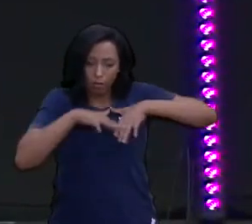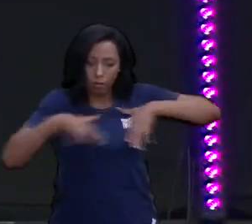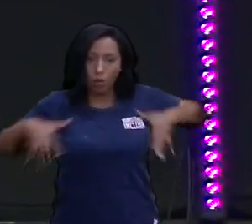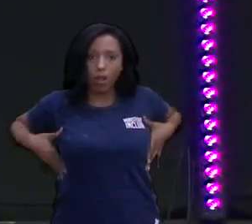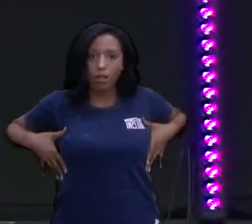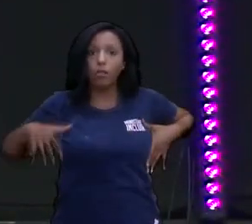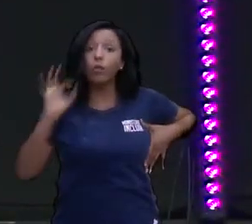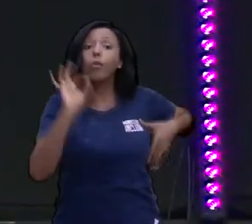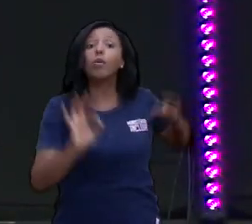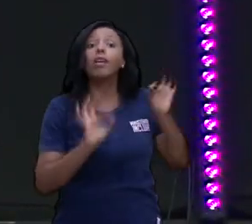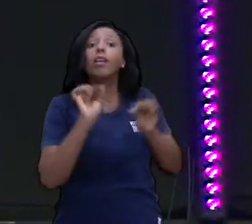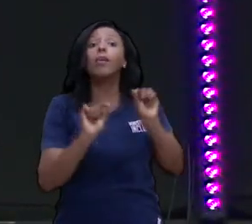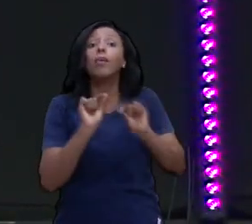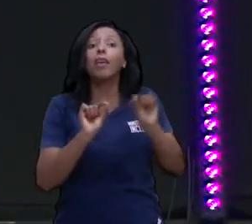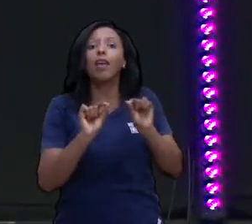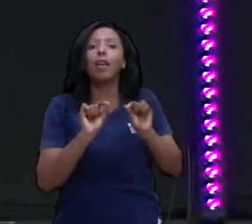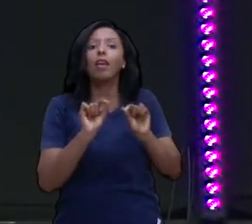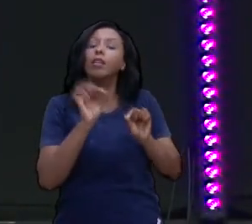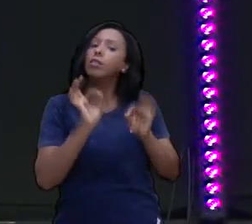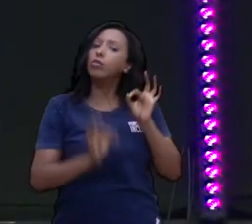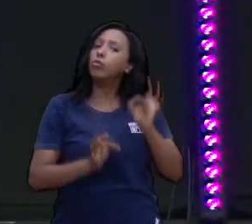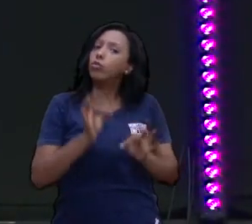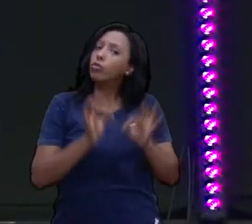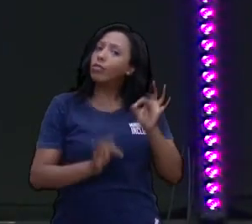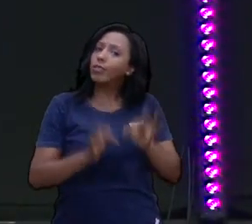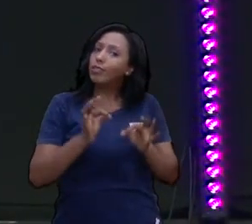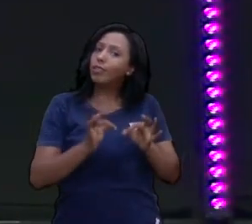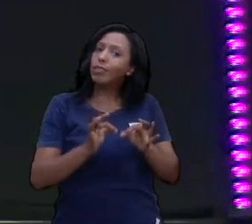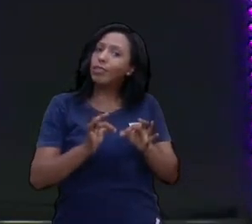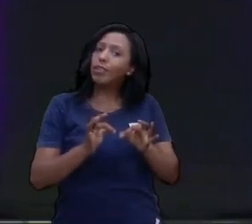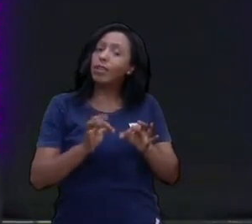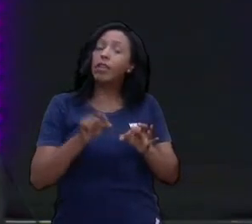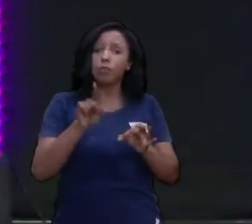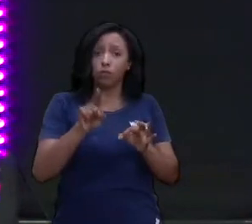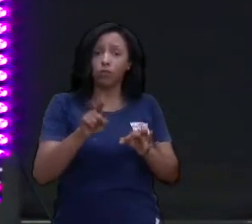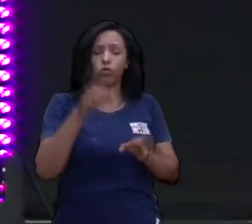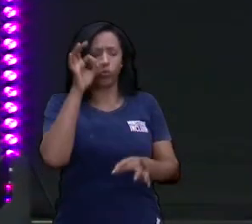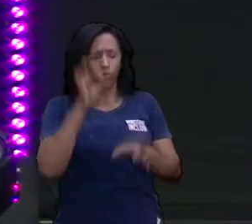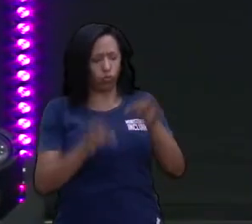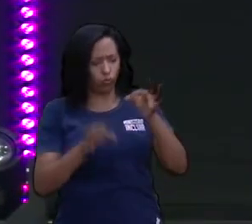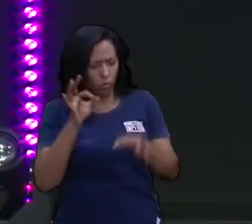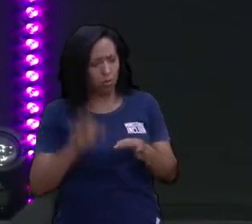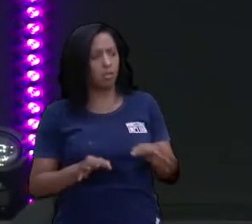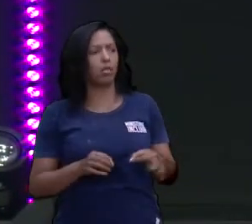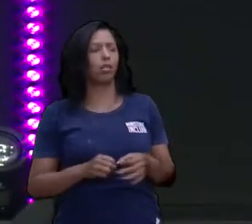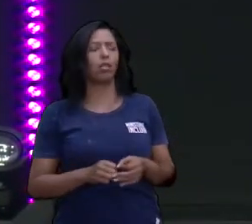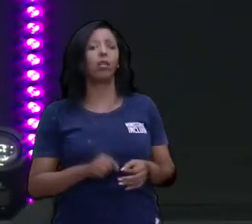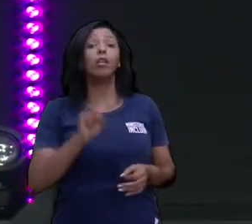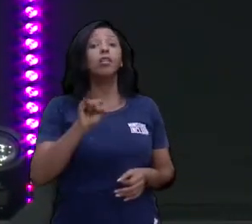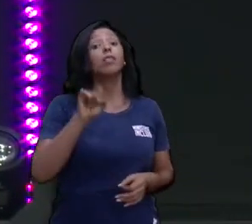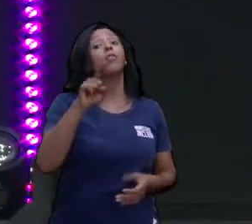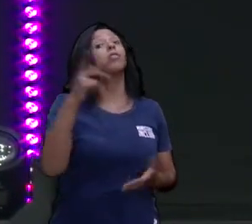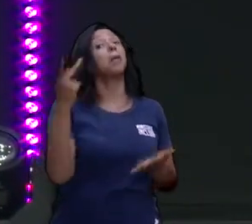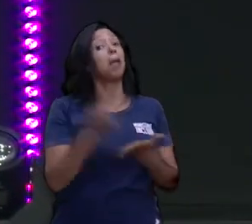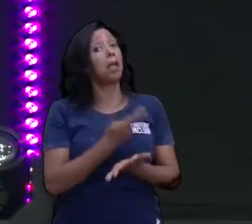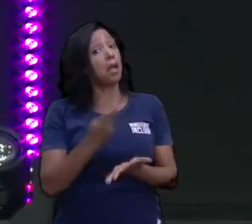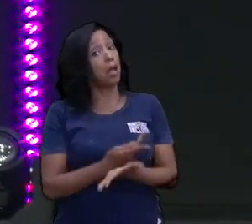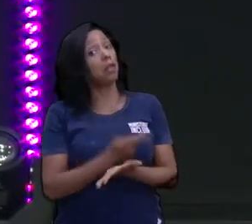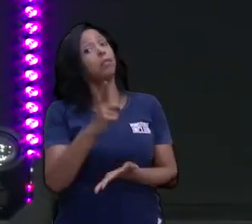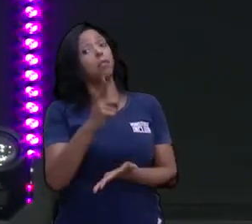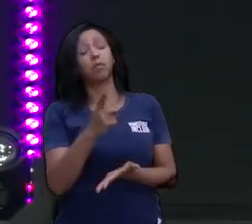Justiça Olá seja justo você fez errado você vai ter que assumir você fez